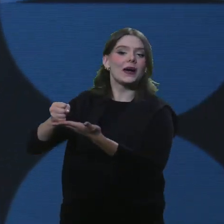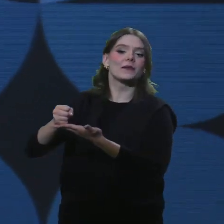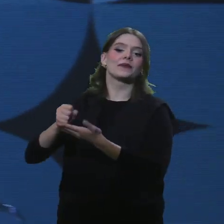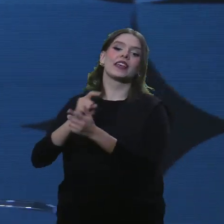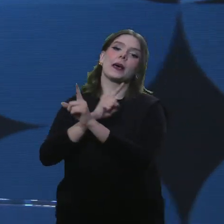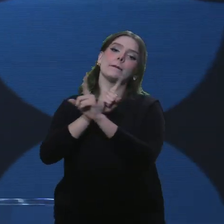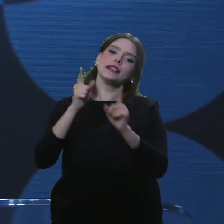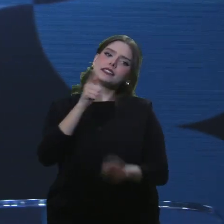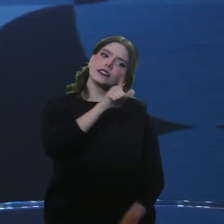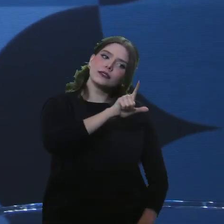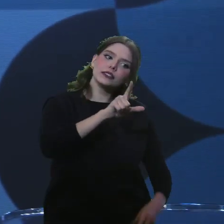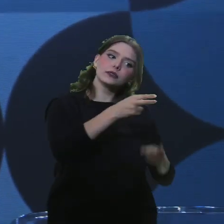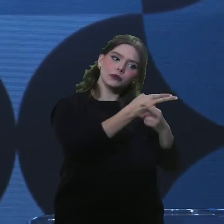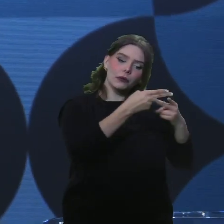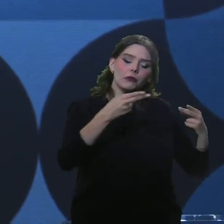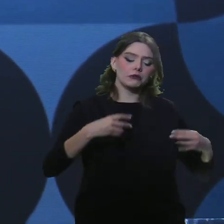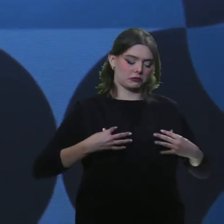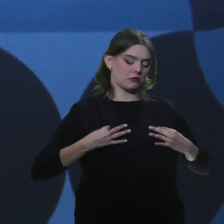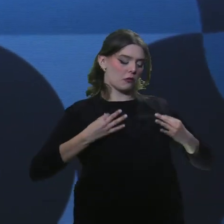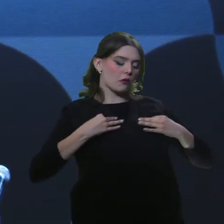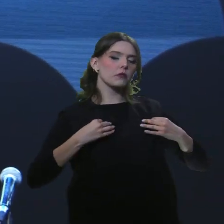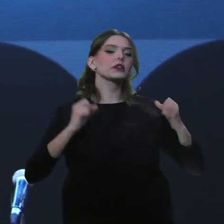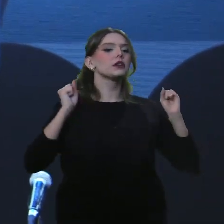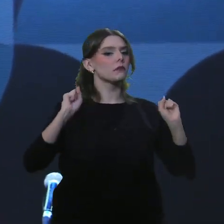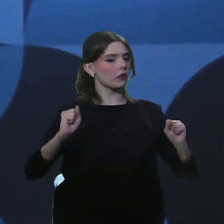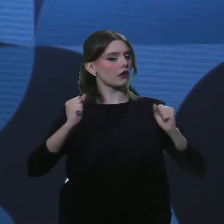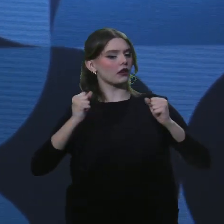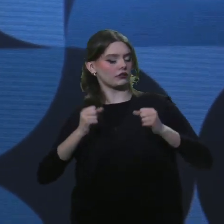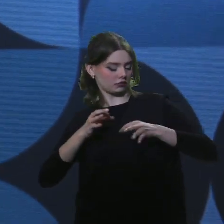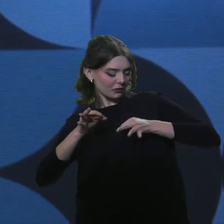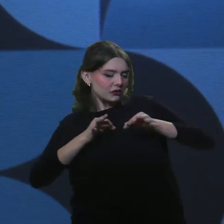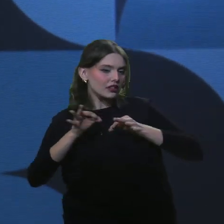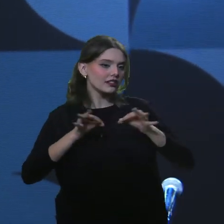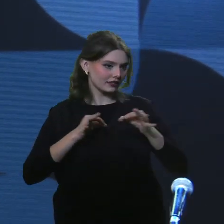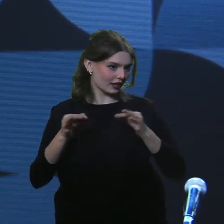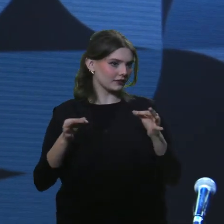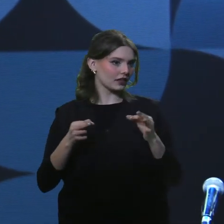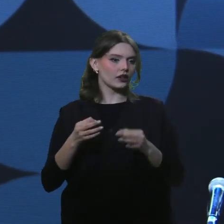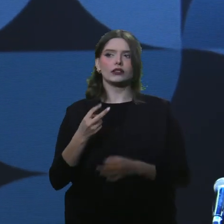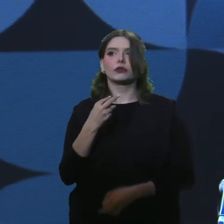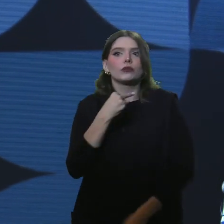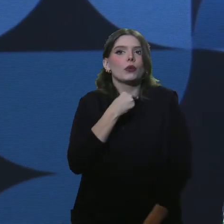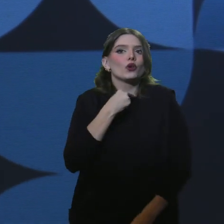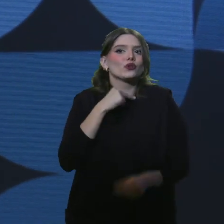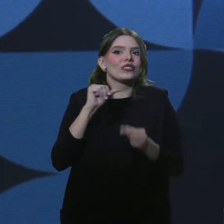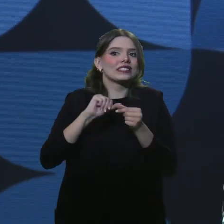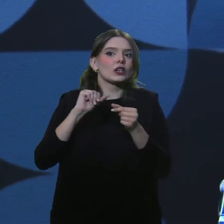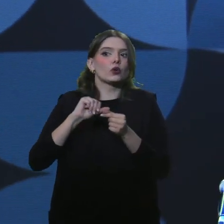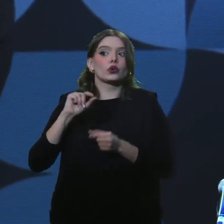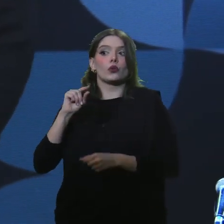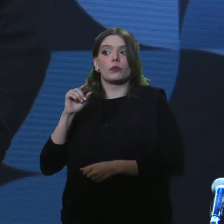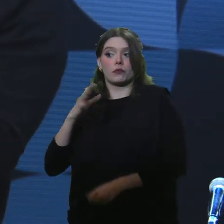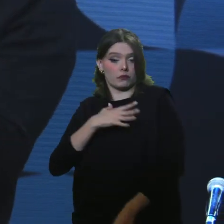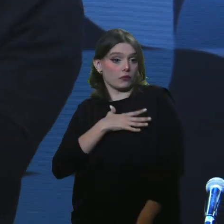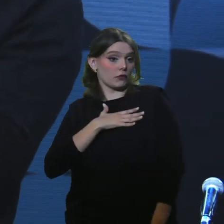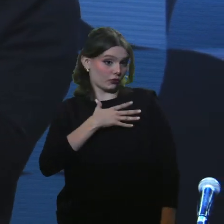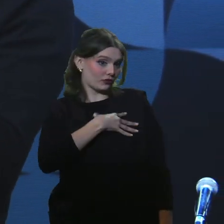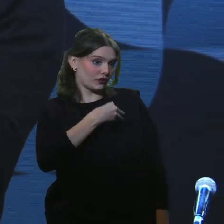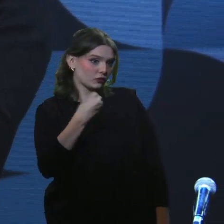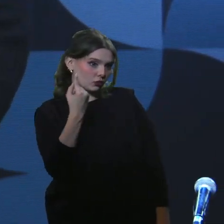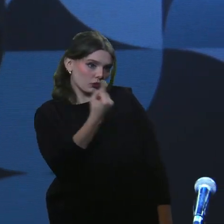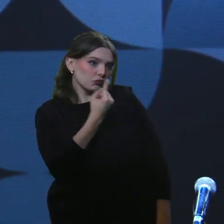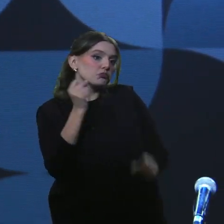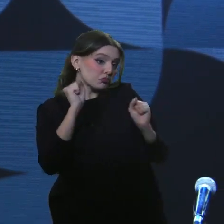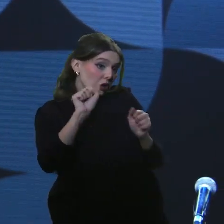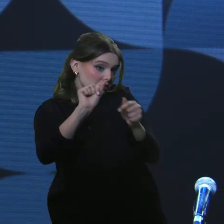Mas as outras pecinhas ele consegue já sozinho. Então eu não posso fazer por ele aquilo que ele consegue fazer. Aí, quando vai crescendo e tal, a Bia